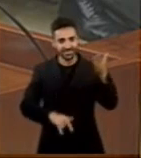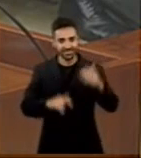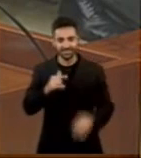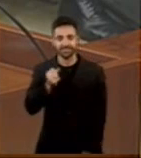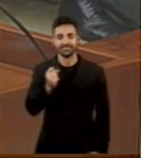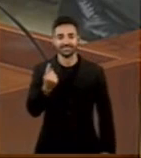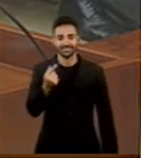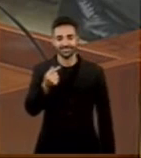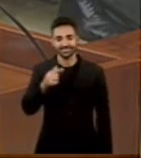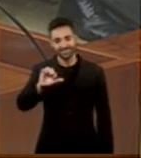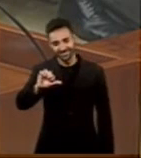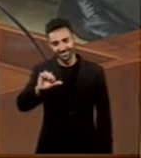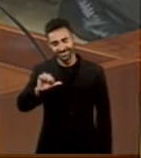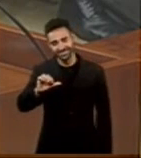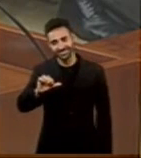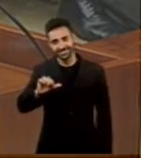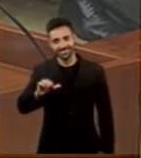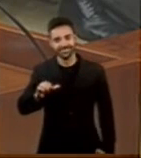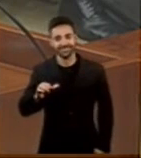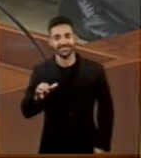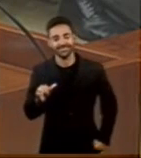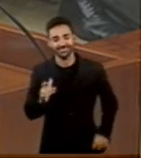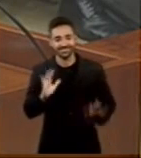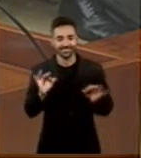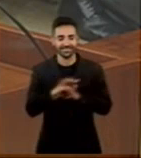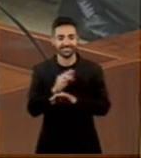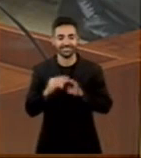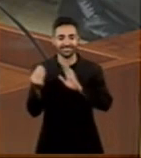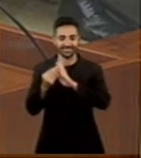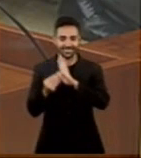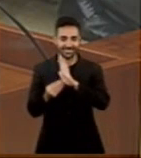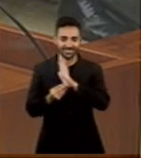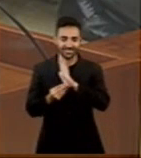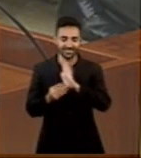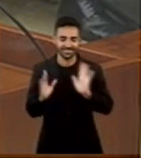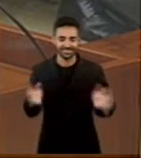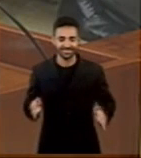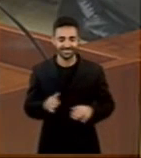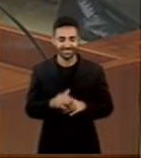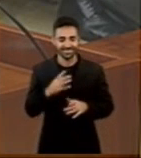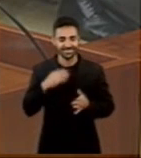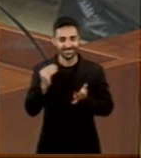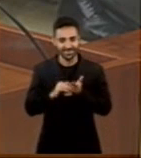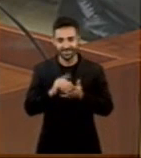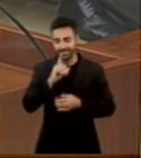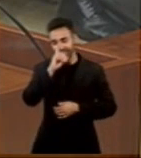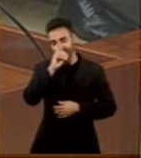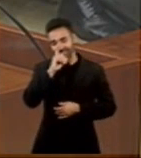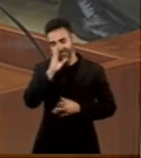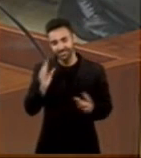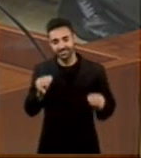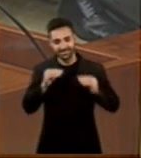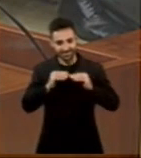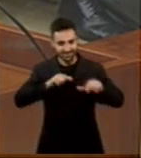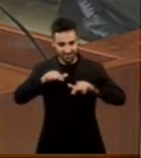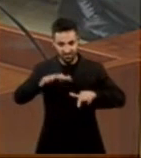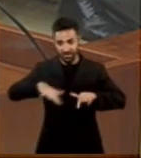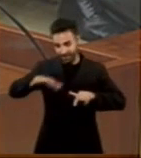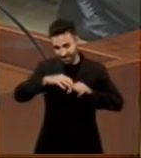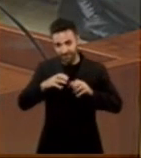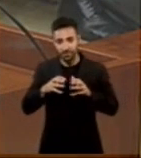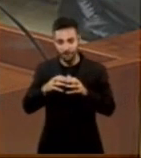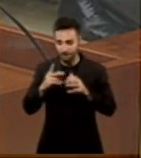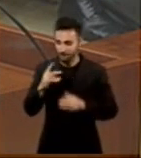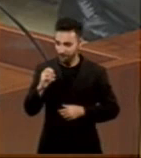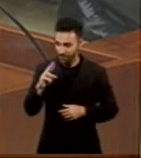8179, senhor relator, da Sunaman, já estabelecia riscos, adicionais de riscos para os portuários, para os trabalhadores de